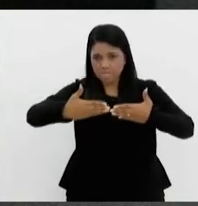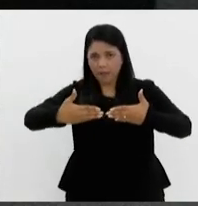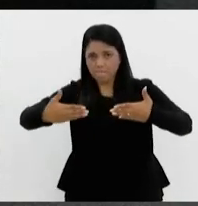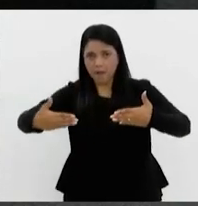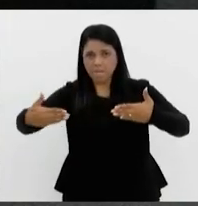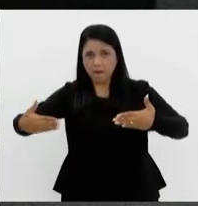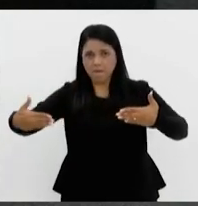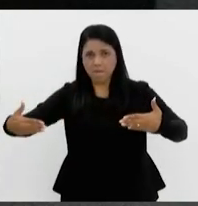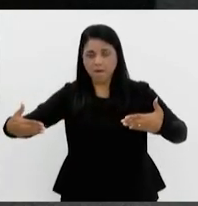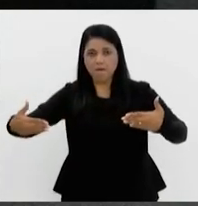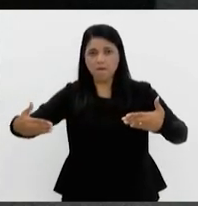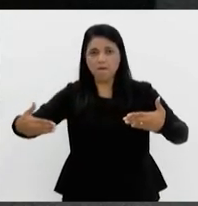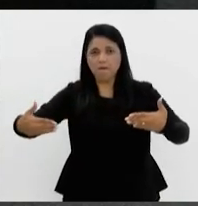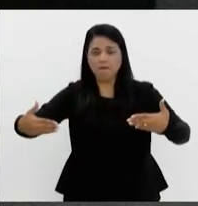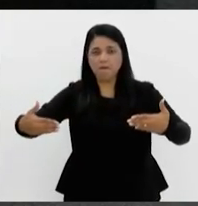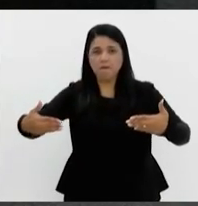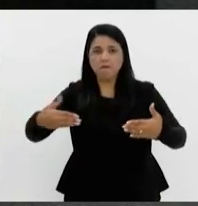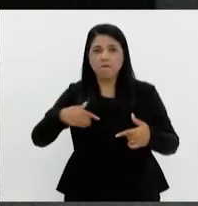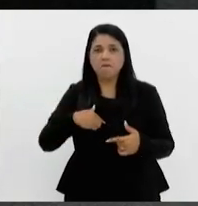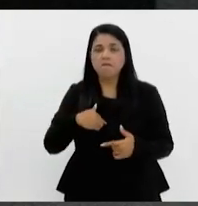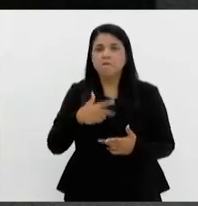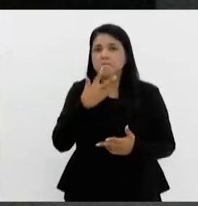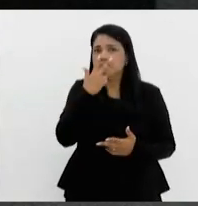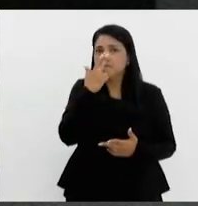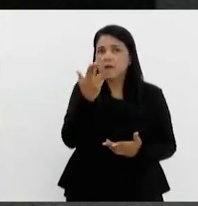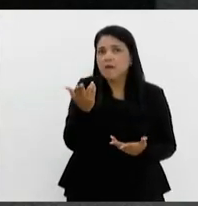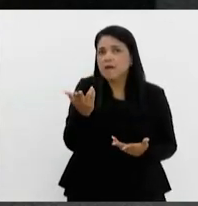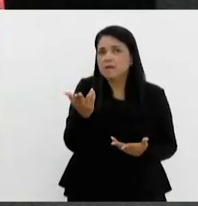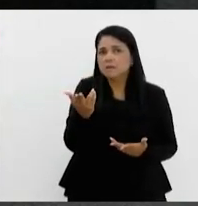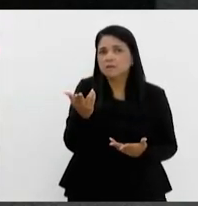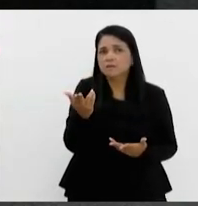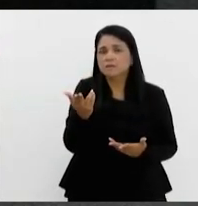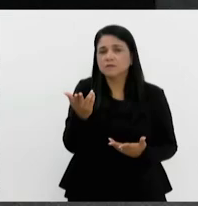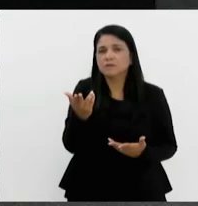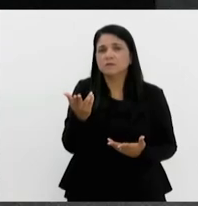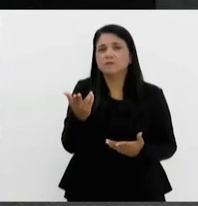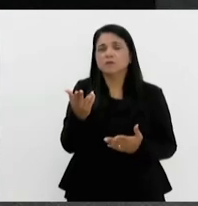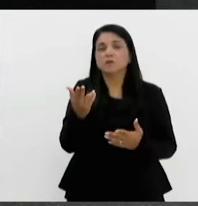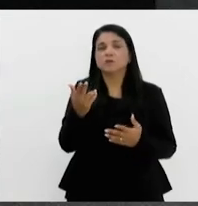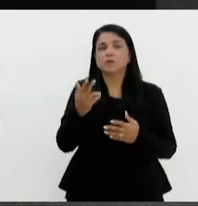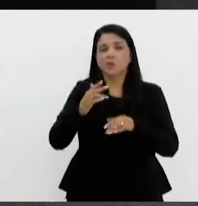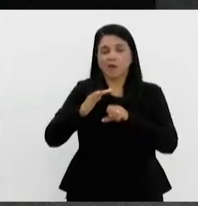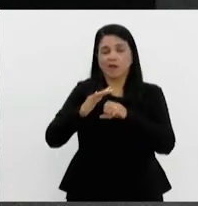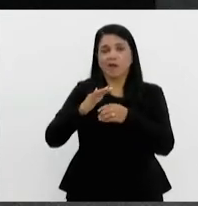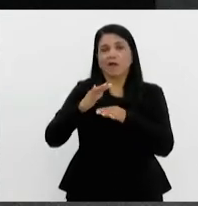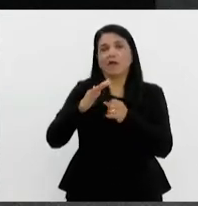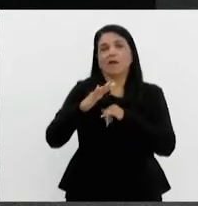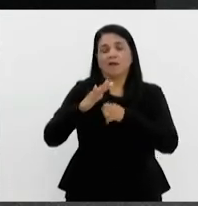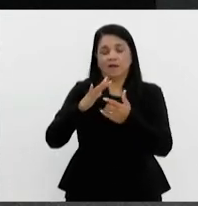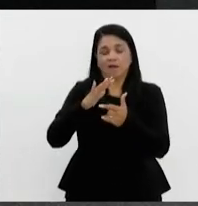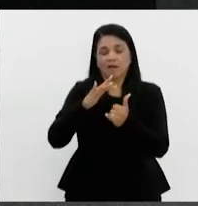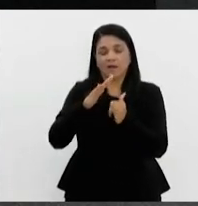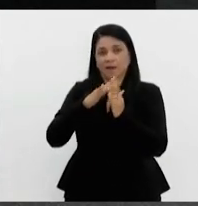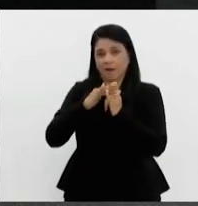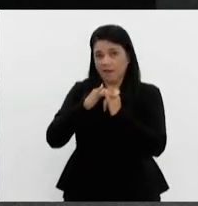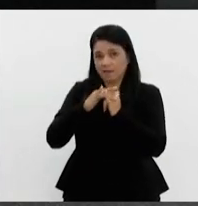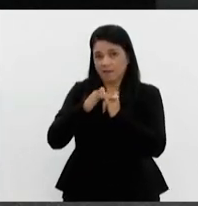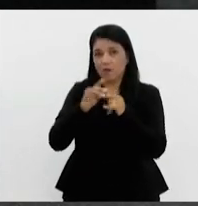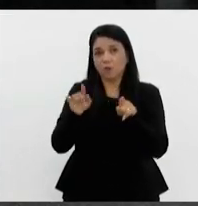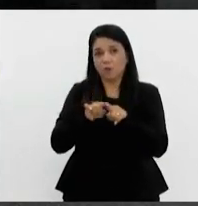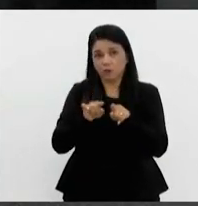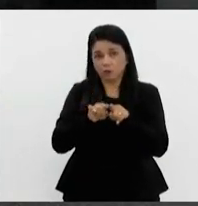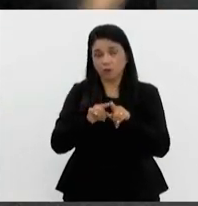se isso não fosse suficiente. No nosso canal de contato, no nosso WhatsApp do mandato,